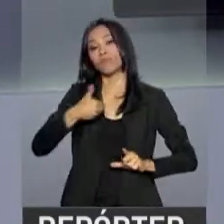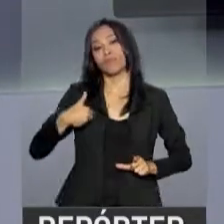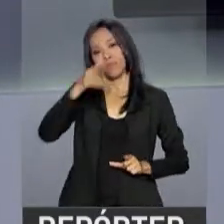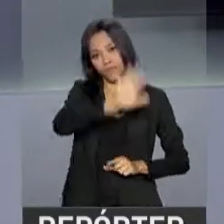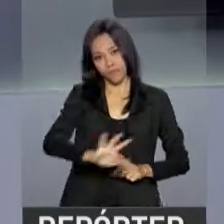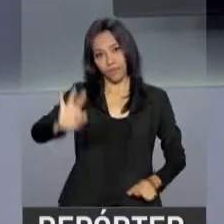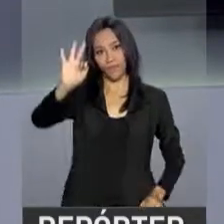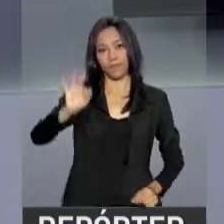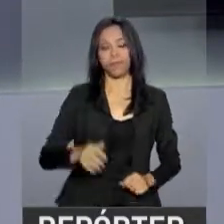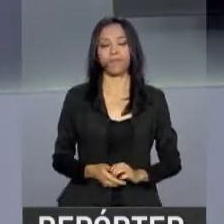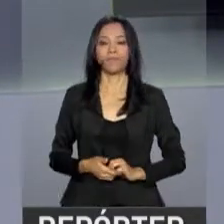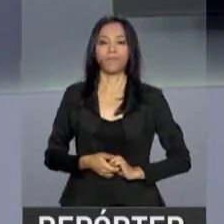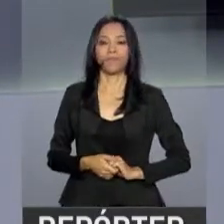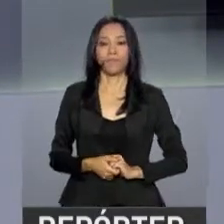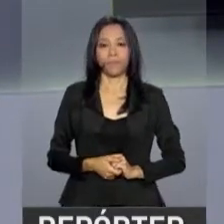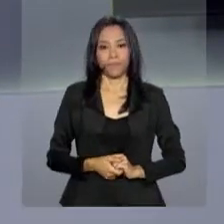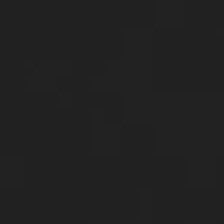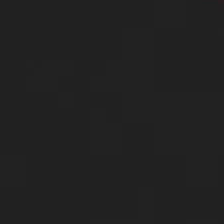do governo federal